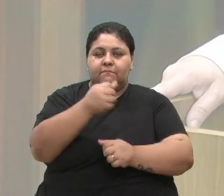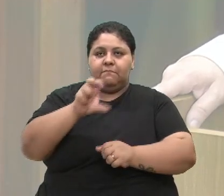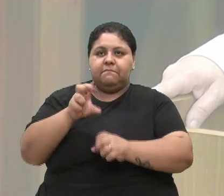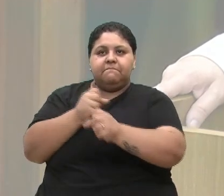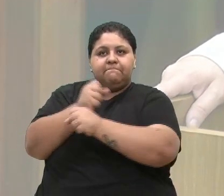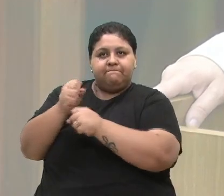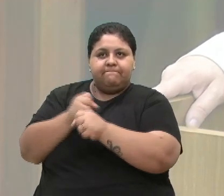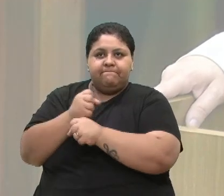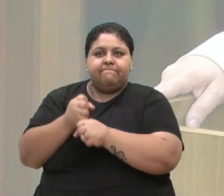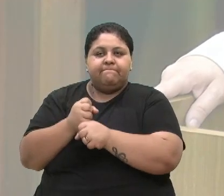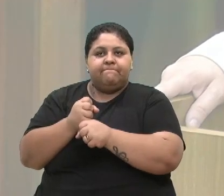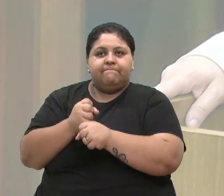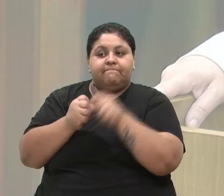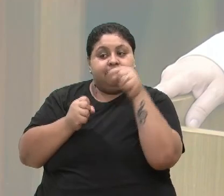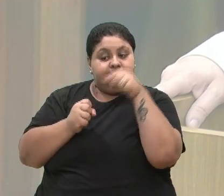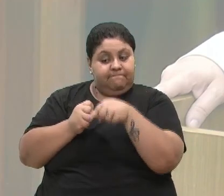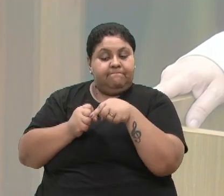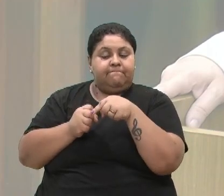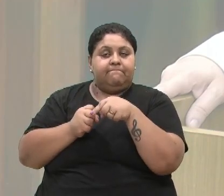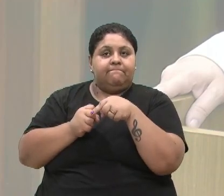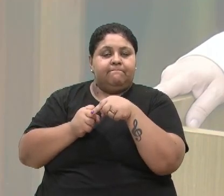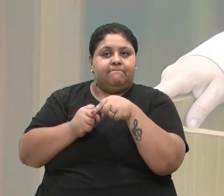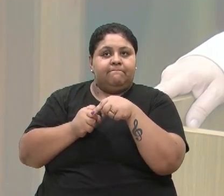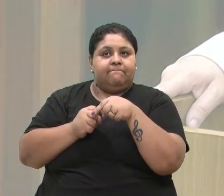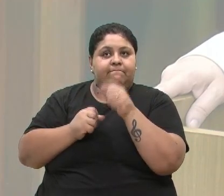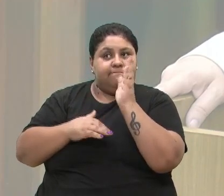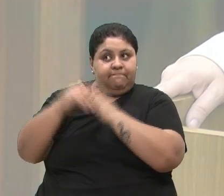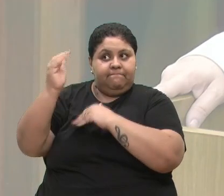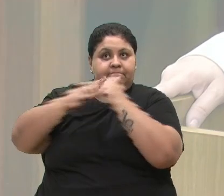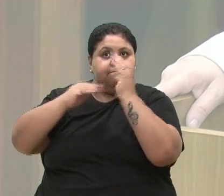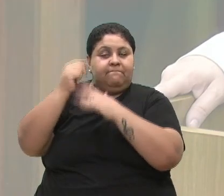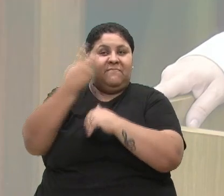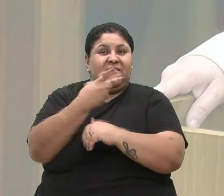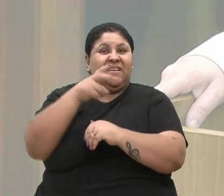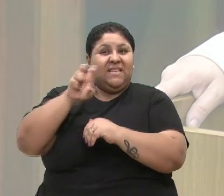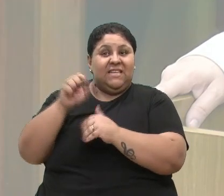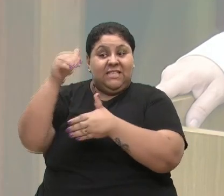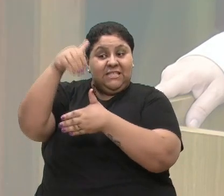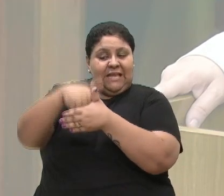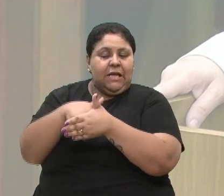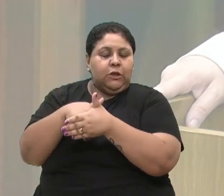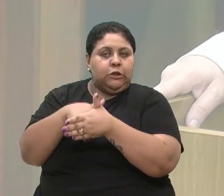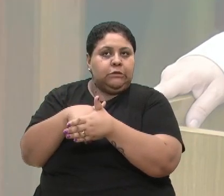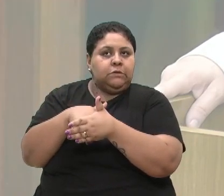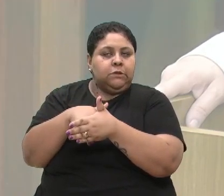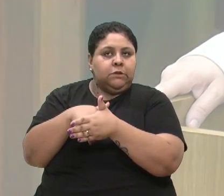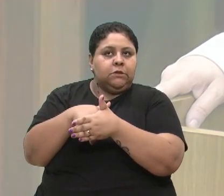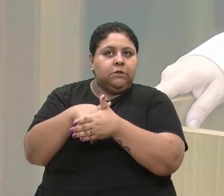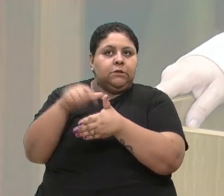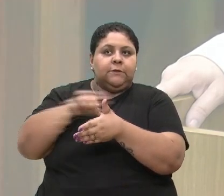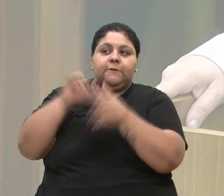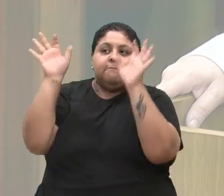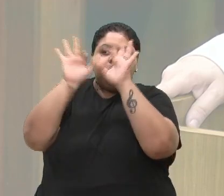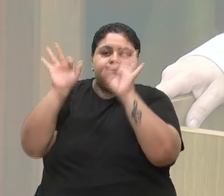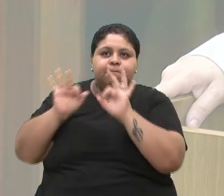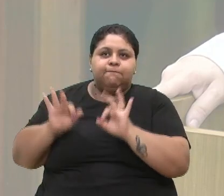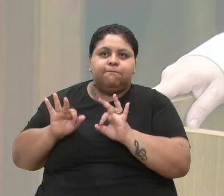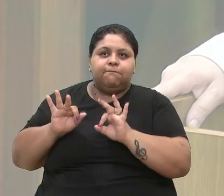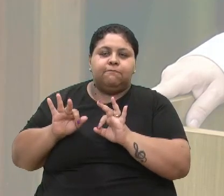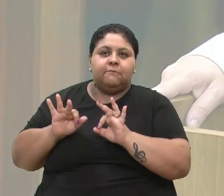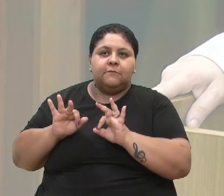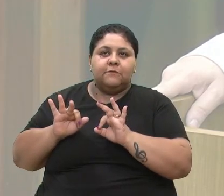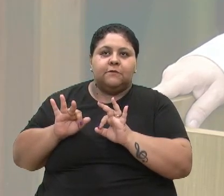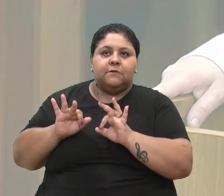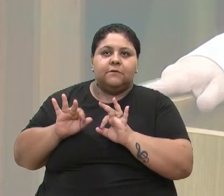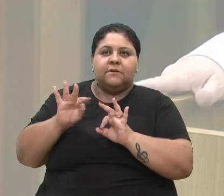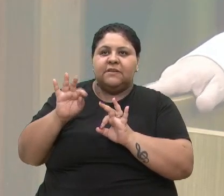anos. Desses 65 anos, eu construí 25 dentro dele. E ter a alegria aqui do seu Tessari,